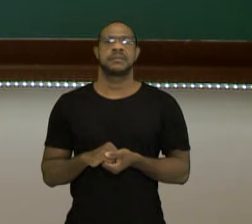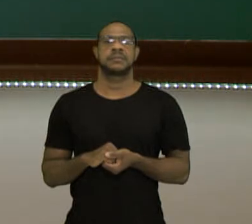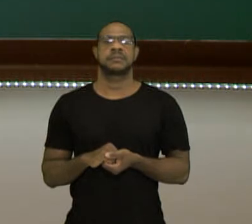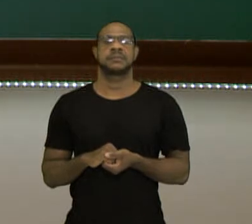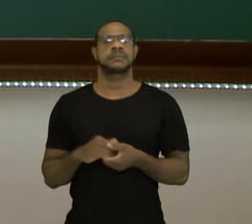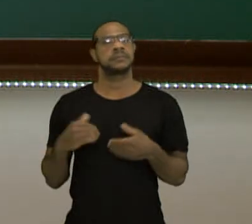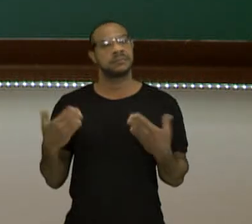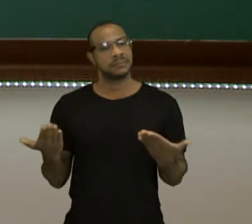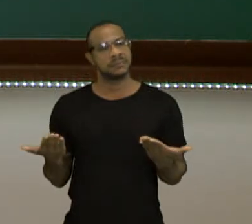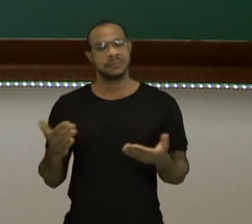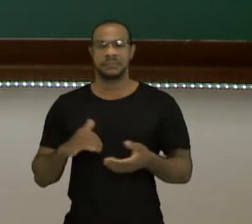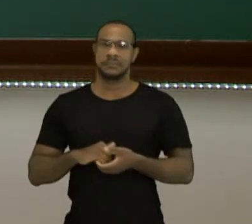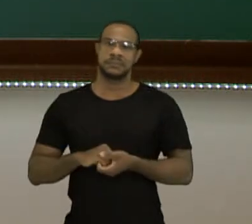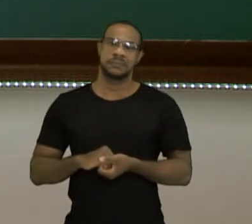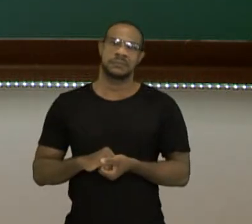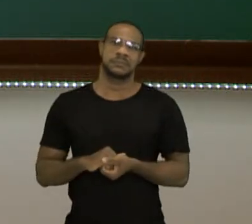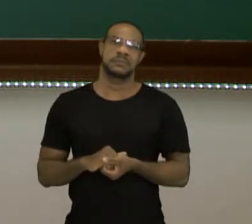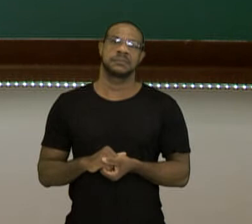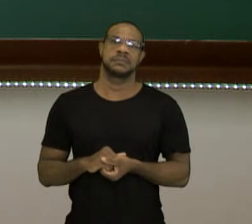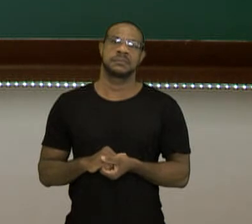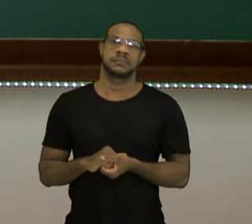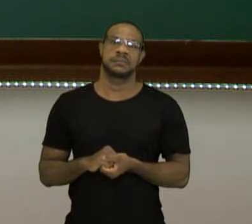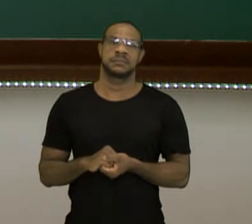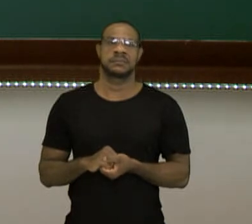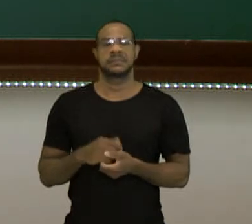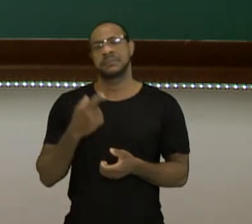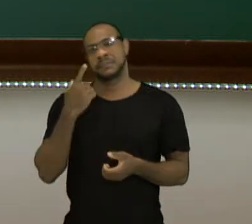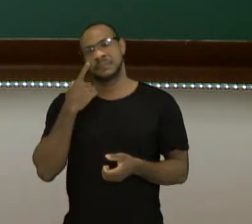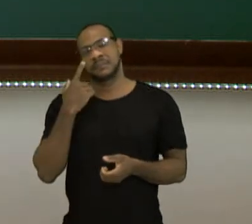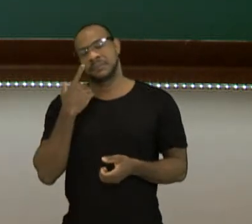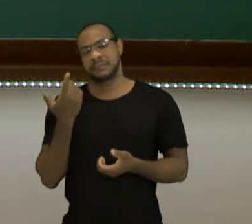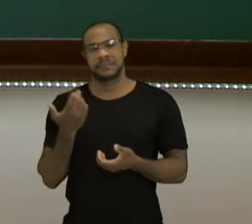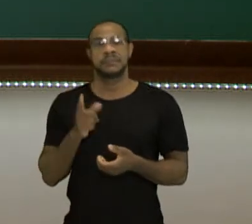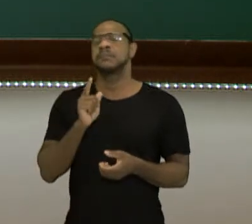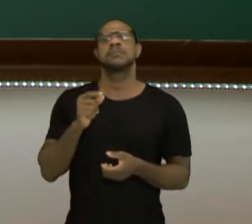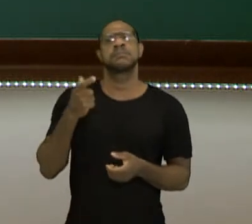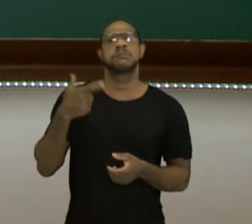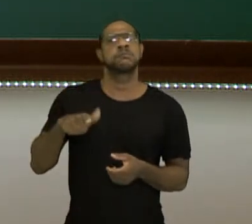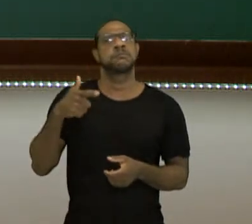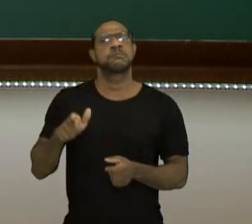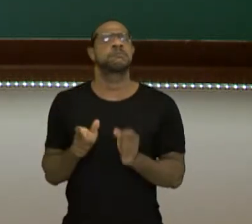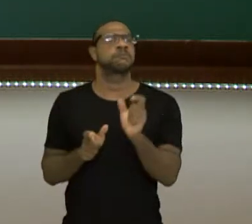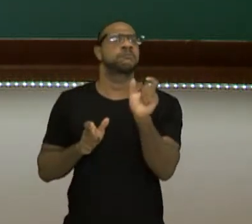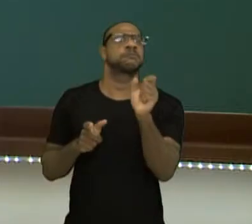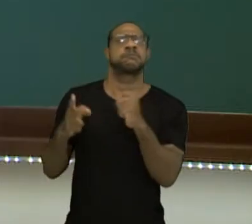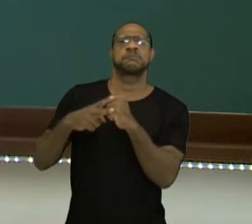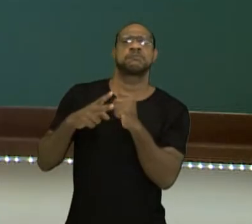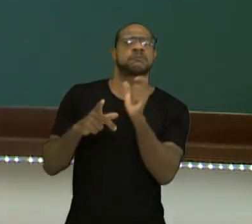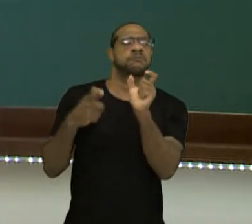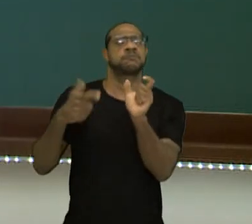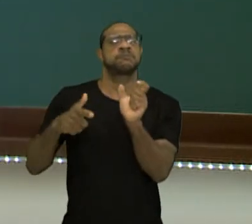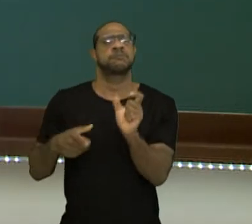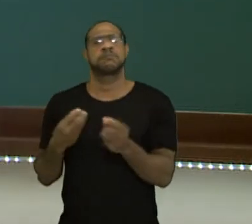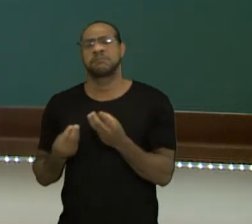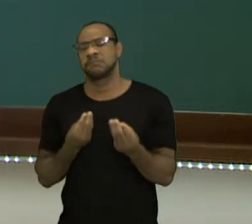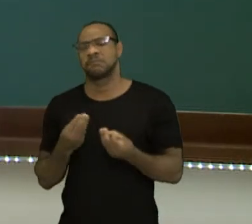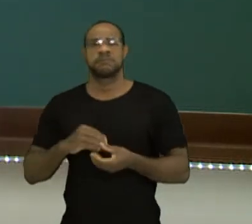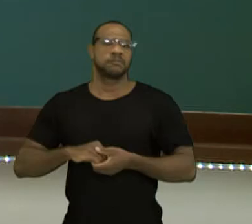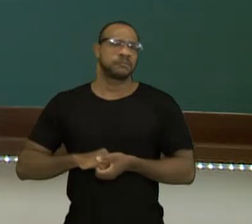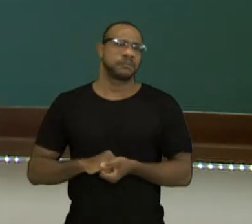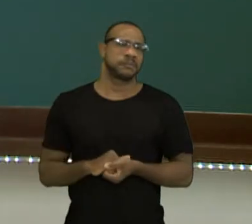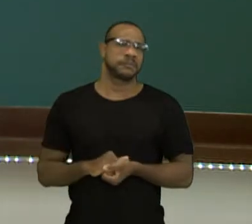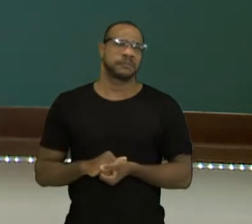E aí, ticos e ticas, o que sugere essa repetição? Vamos ver uma possibilidade de resposta? Olha aqui,